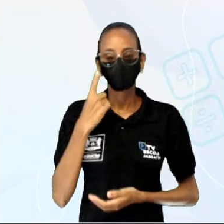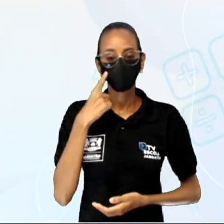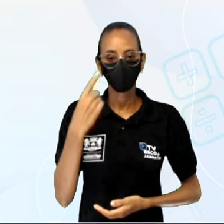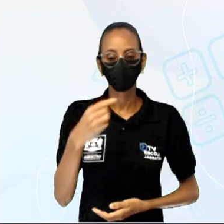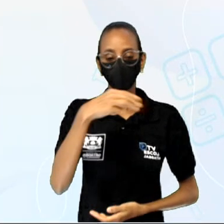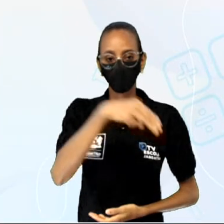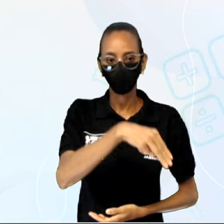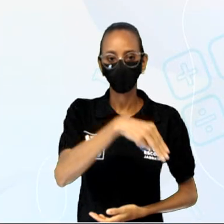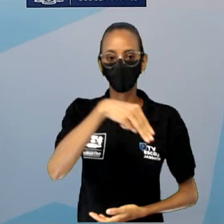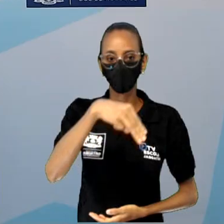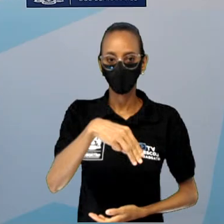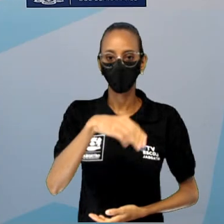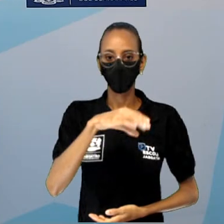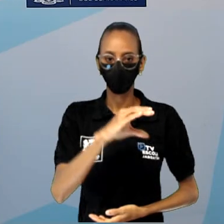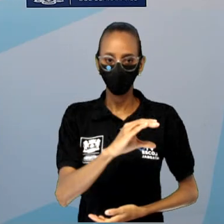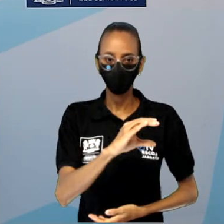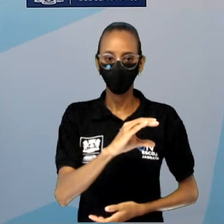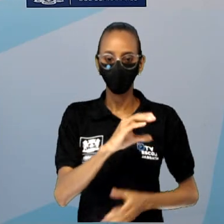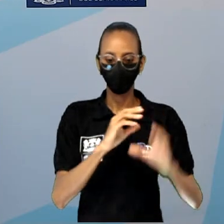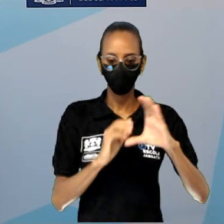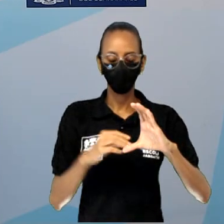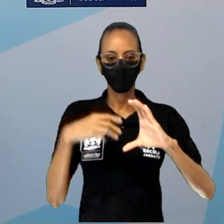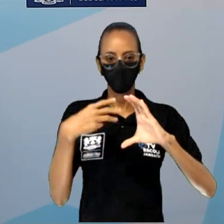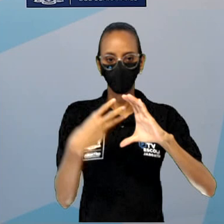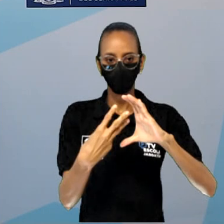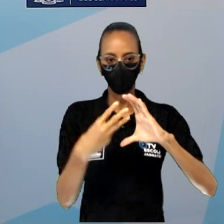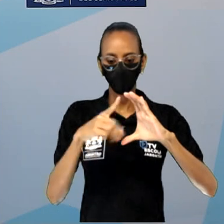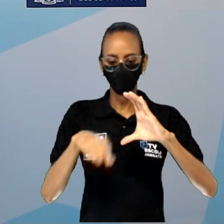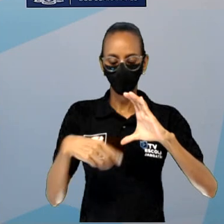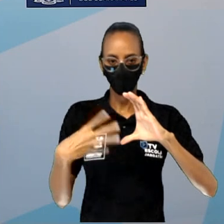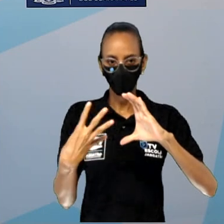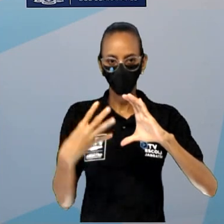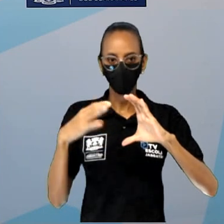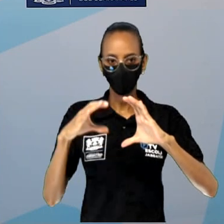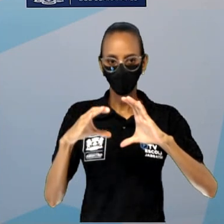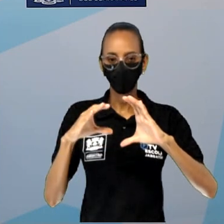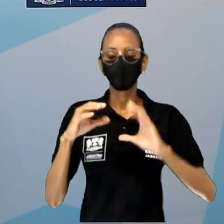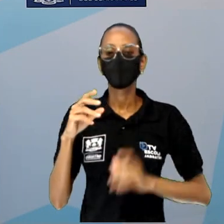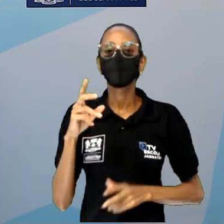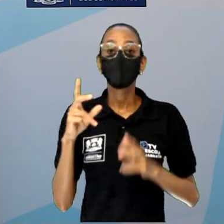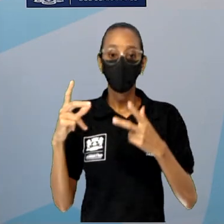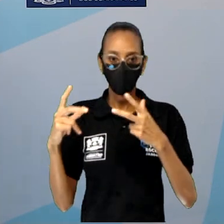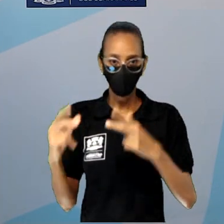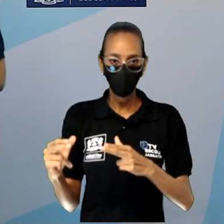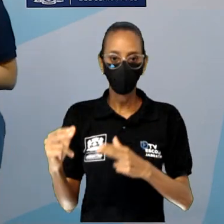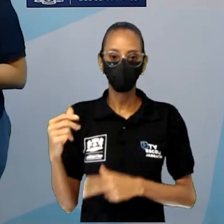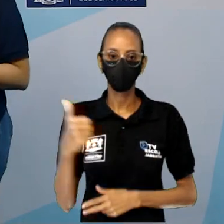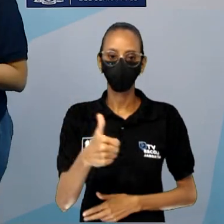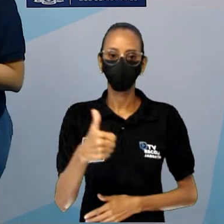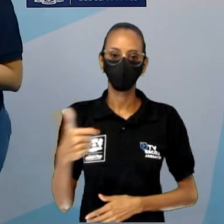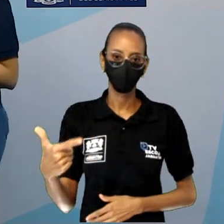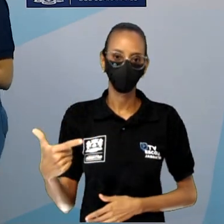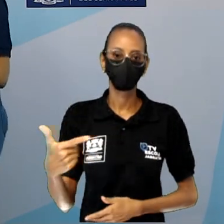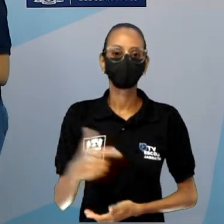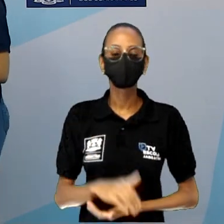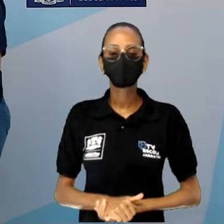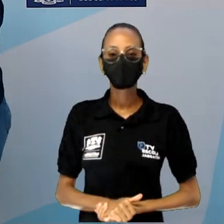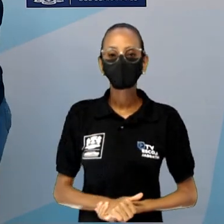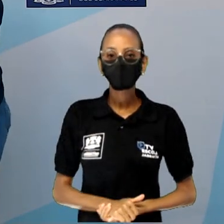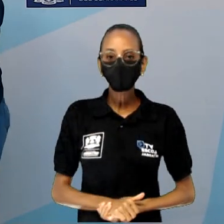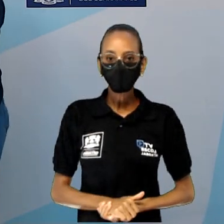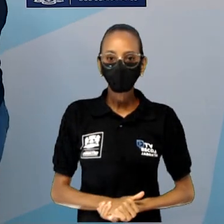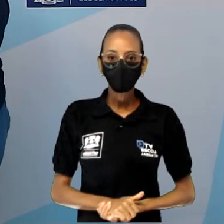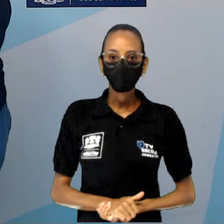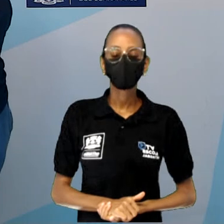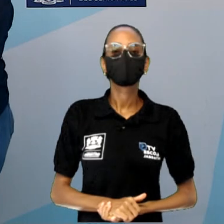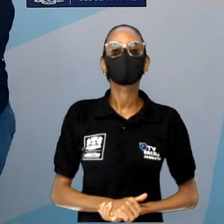que o menor número múltiplo de 3 e 4 ao mesmo tempo é o número 12, tá bom?